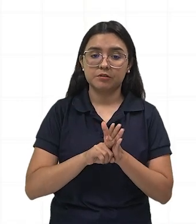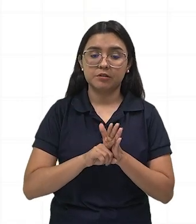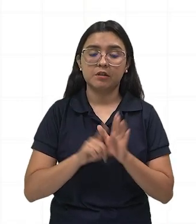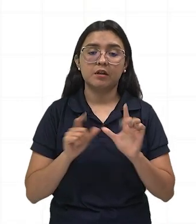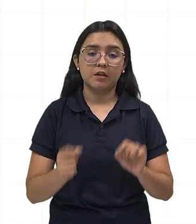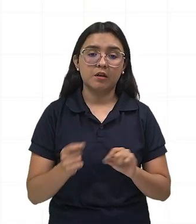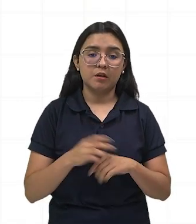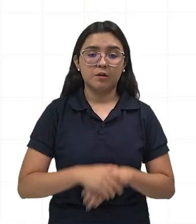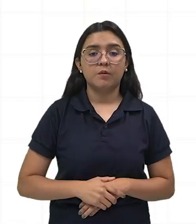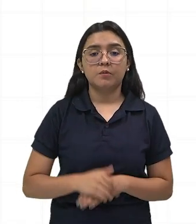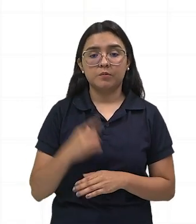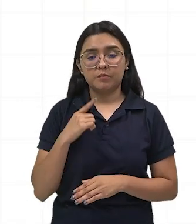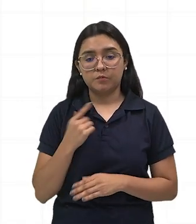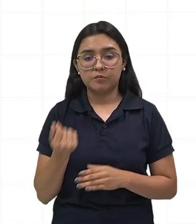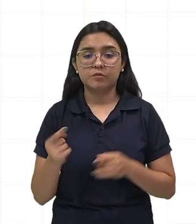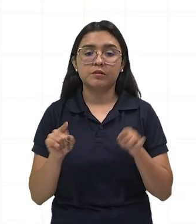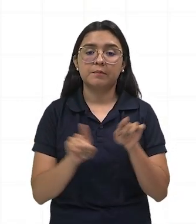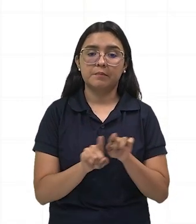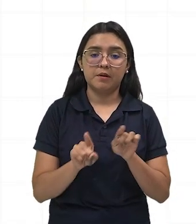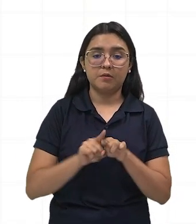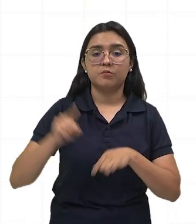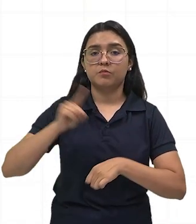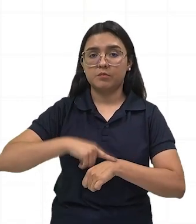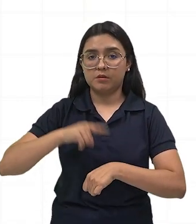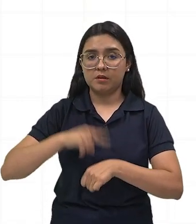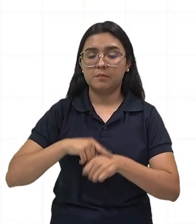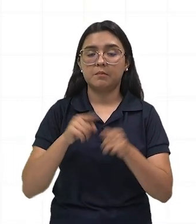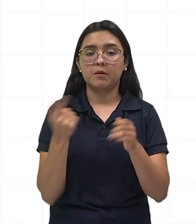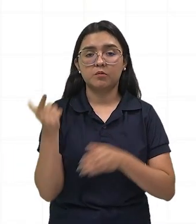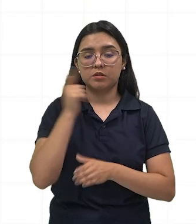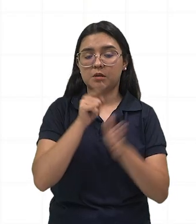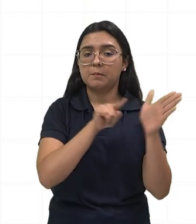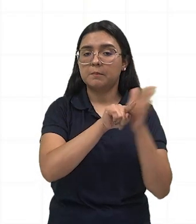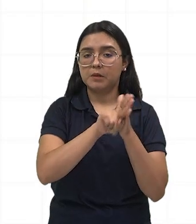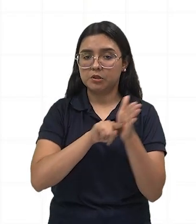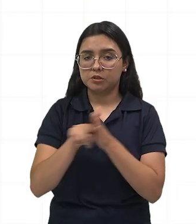o custo e o tempo, né? Que é essa pesquisa.